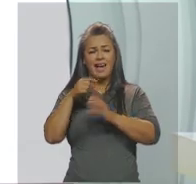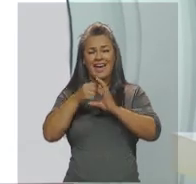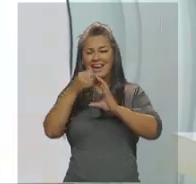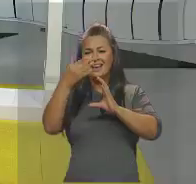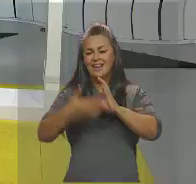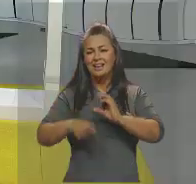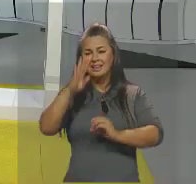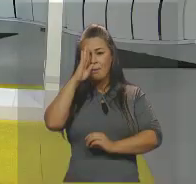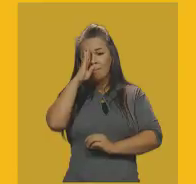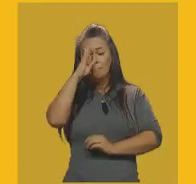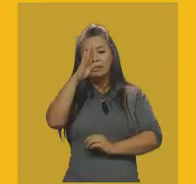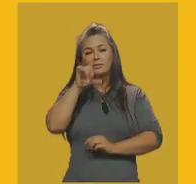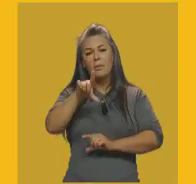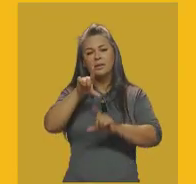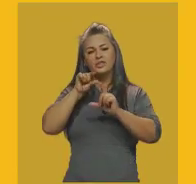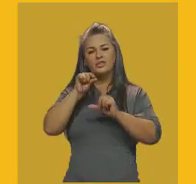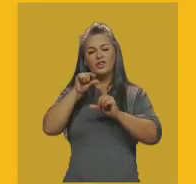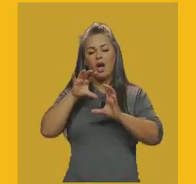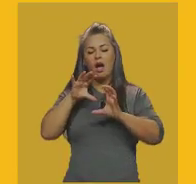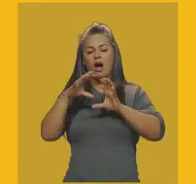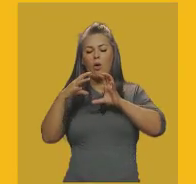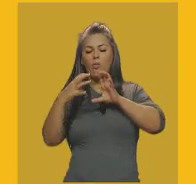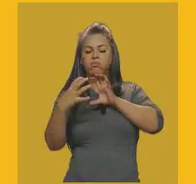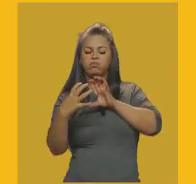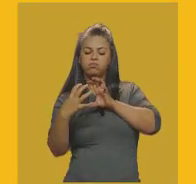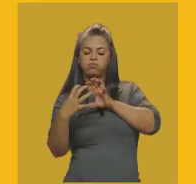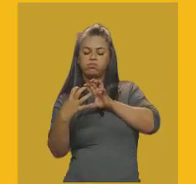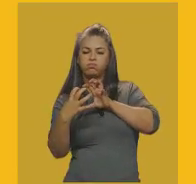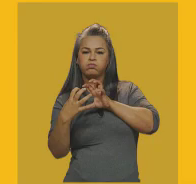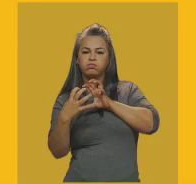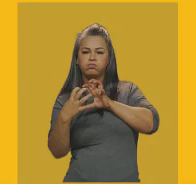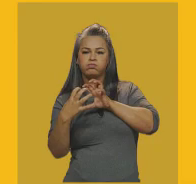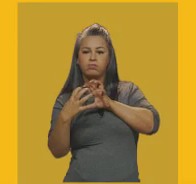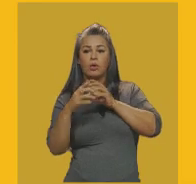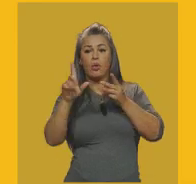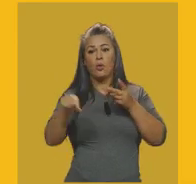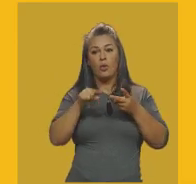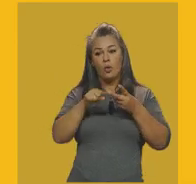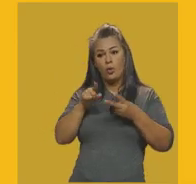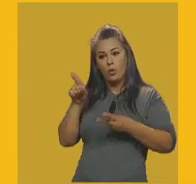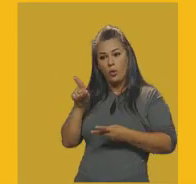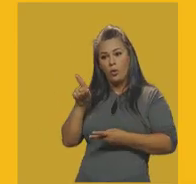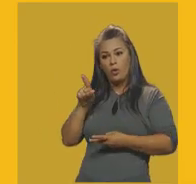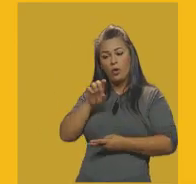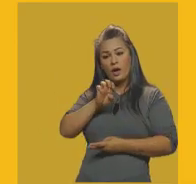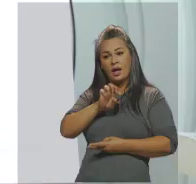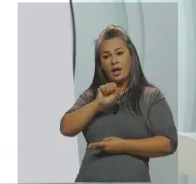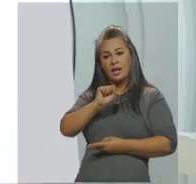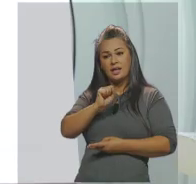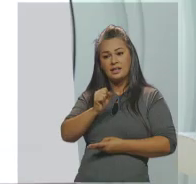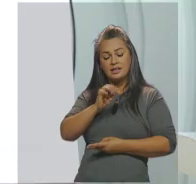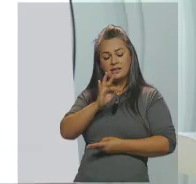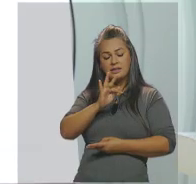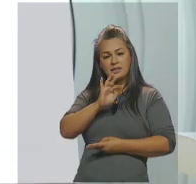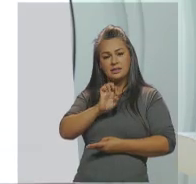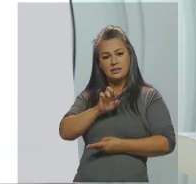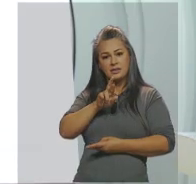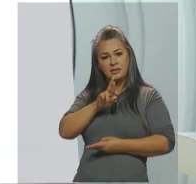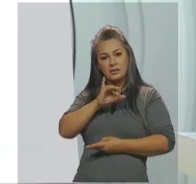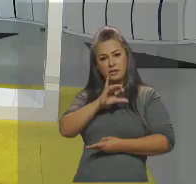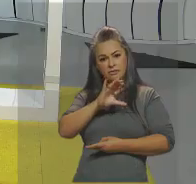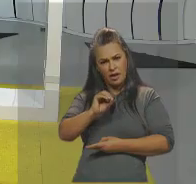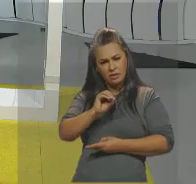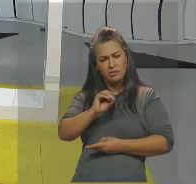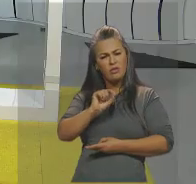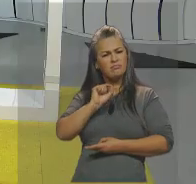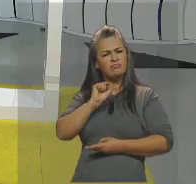discoide. O fenótipo esférico, a característica esférico,